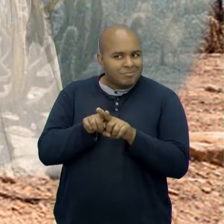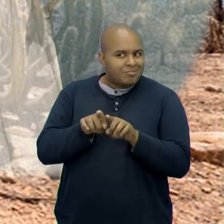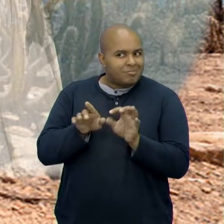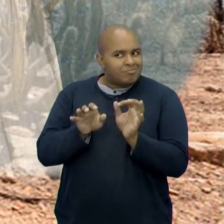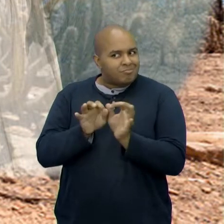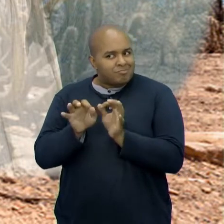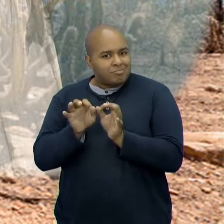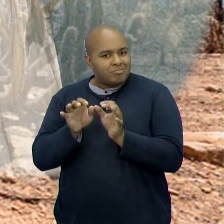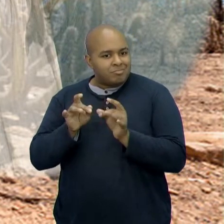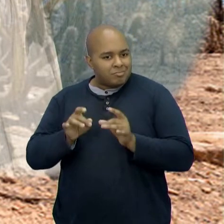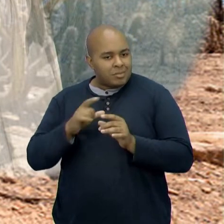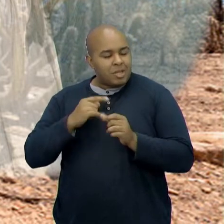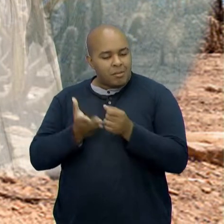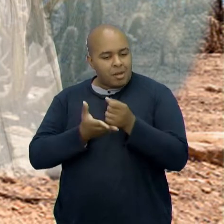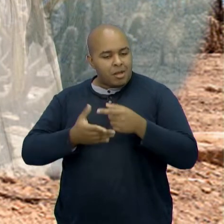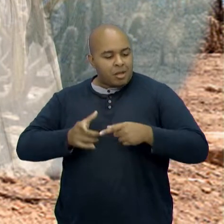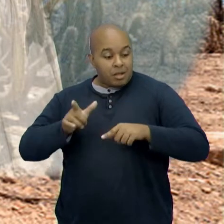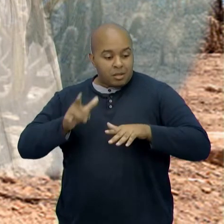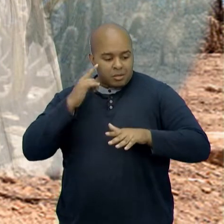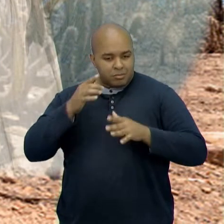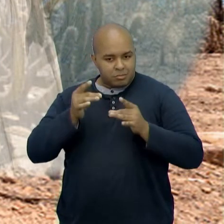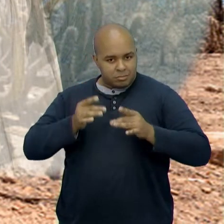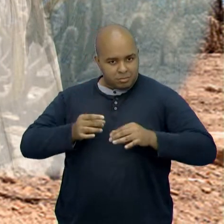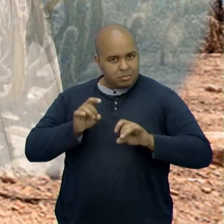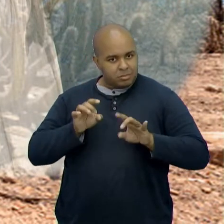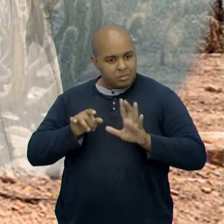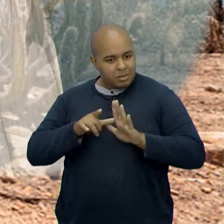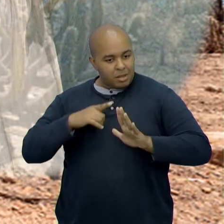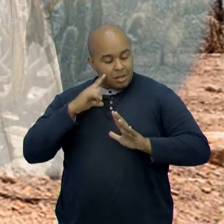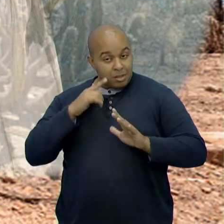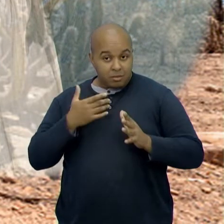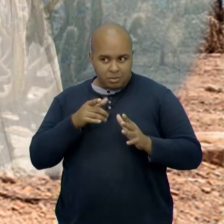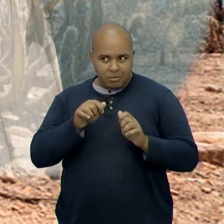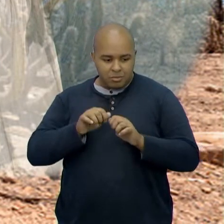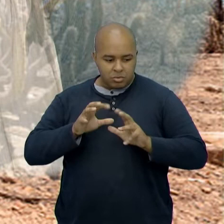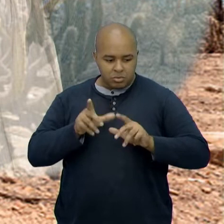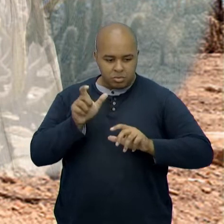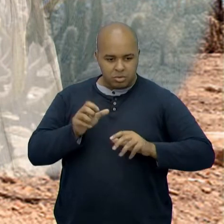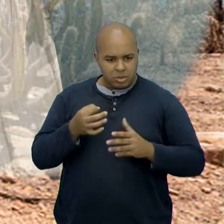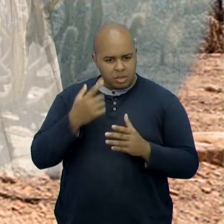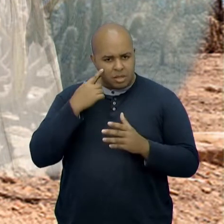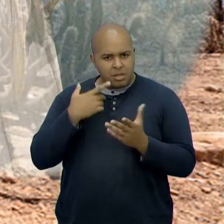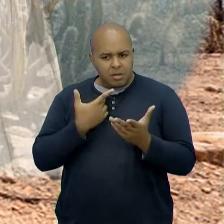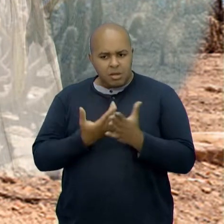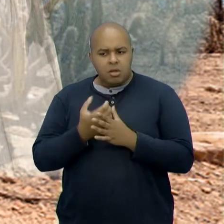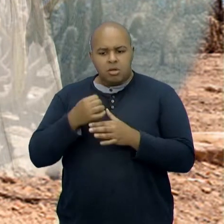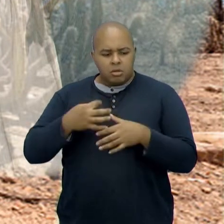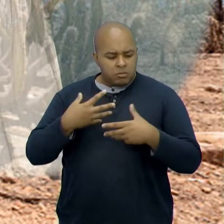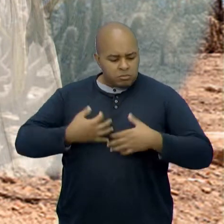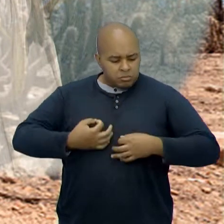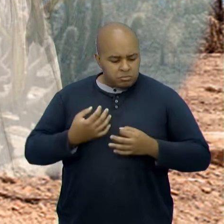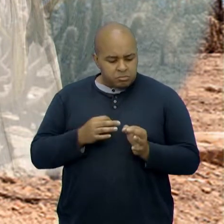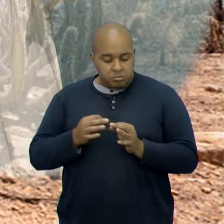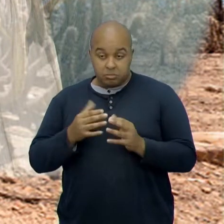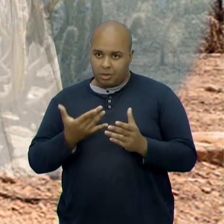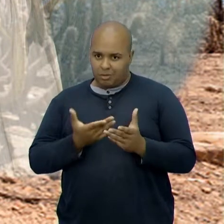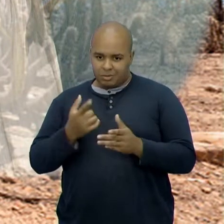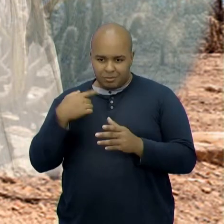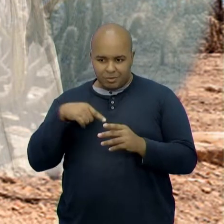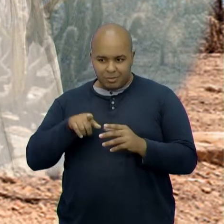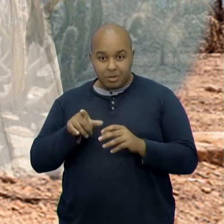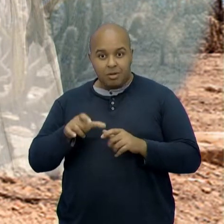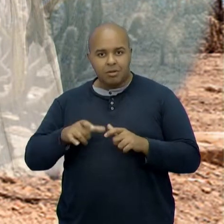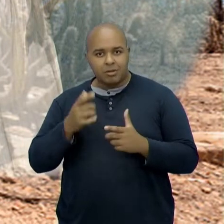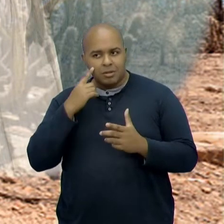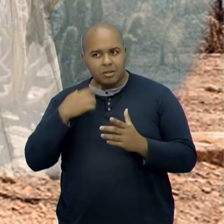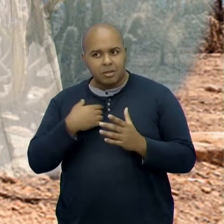também, mas tem base aí em critérios técnicos, tá certo? Então você vai fazer tudo isso. Fez a resenha, tá bonitinho. Agora você vai partir para o